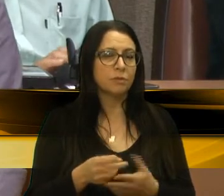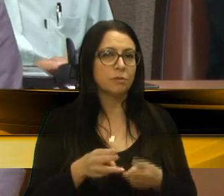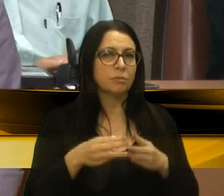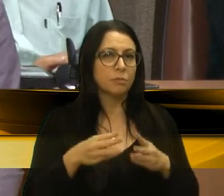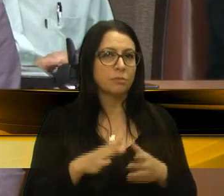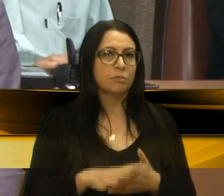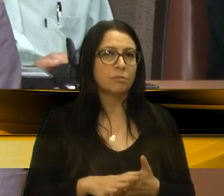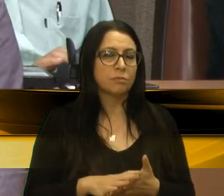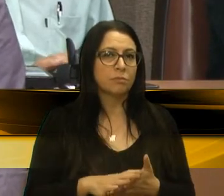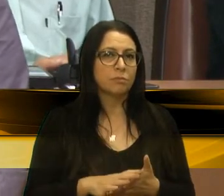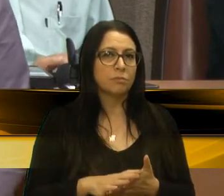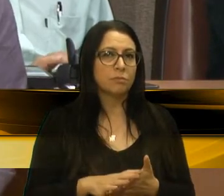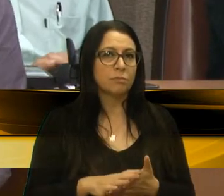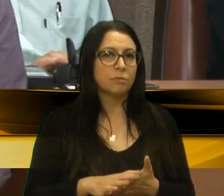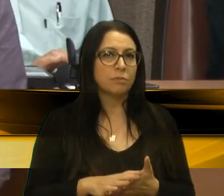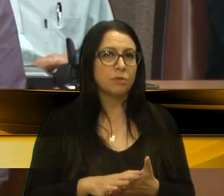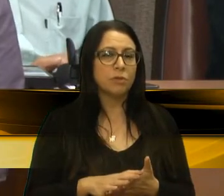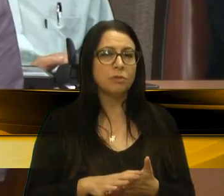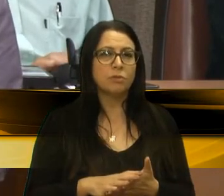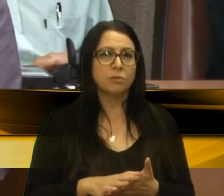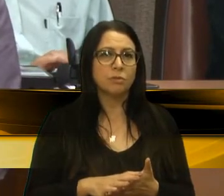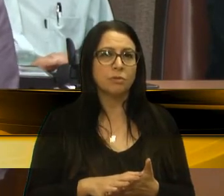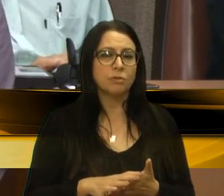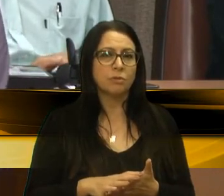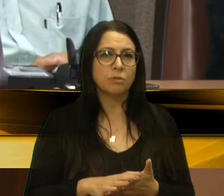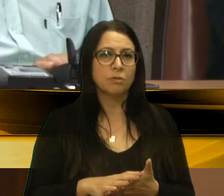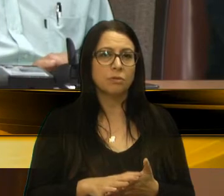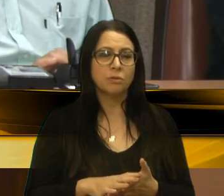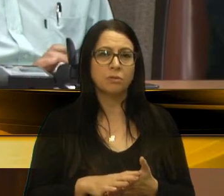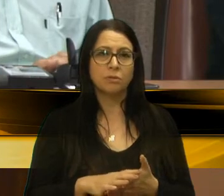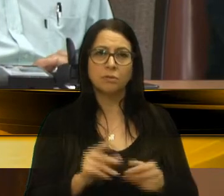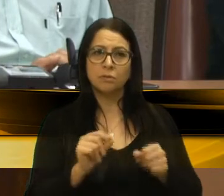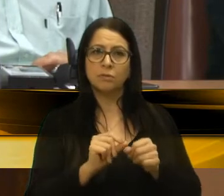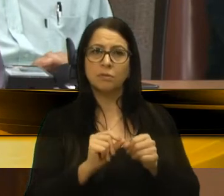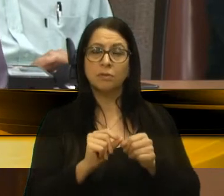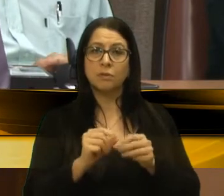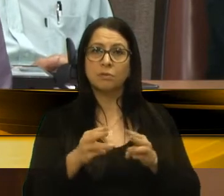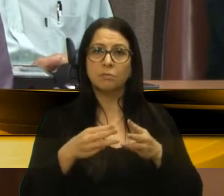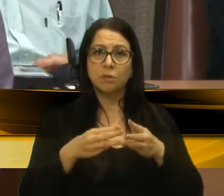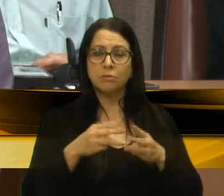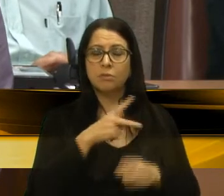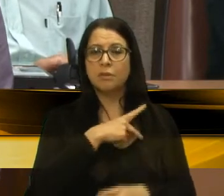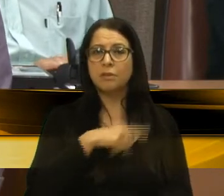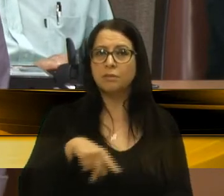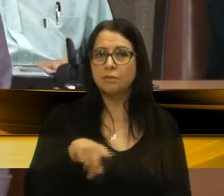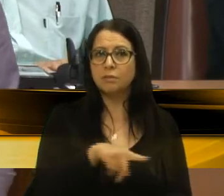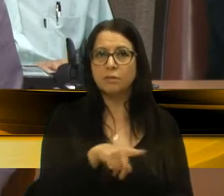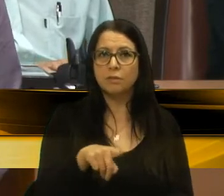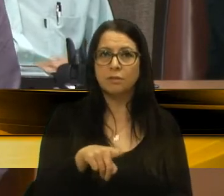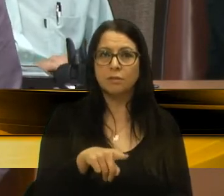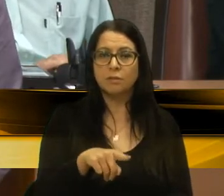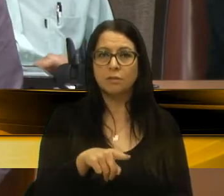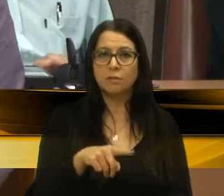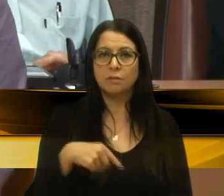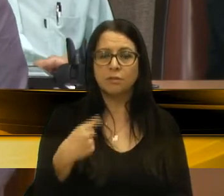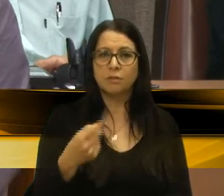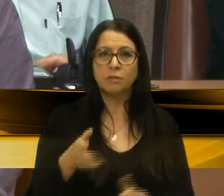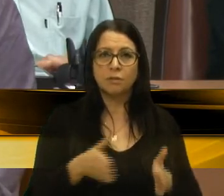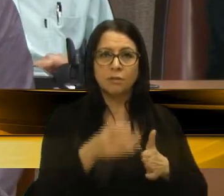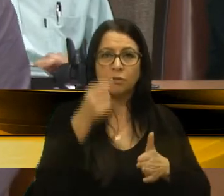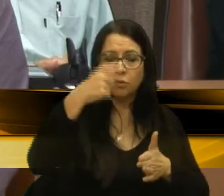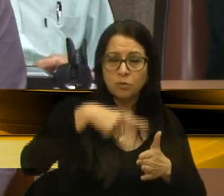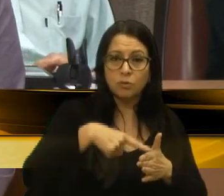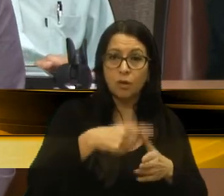se. Essa moção, acho que faz. Nós estamos fazendo essa moção, senhor presidente, porque a Rota do Sol há